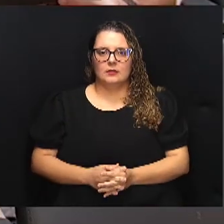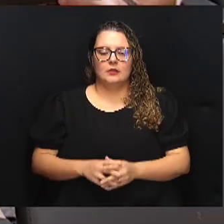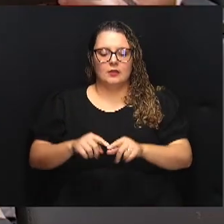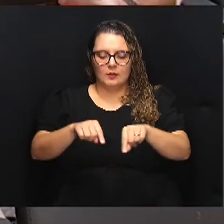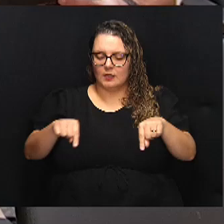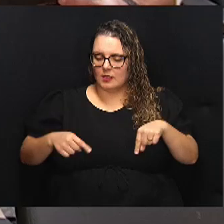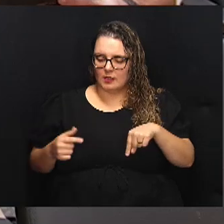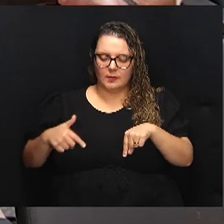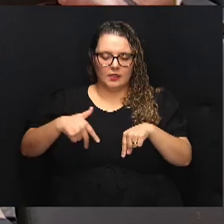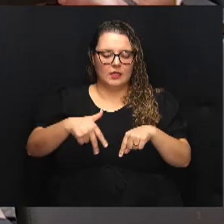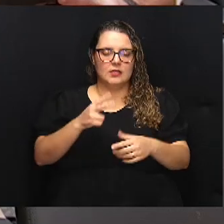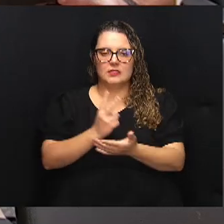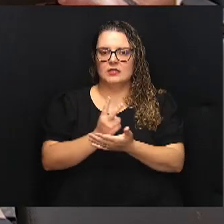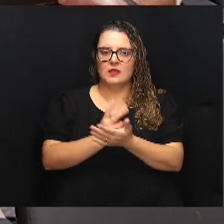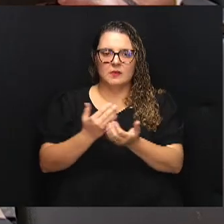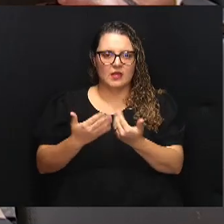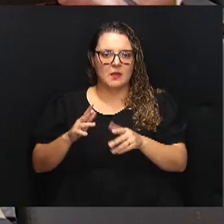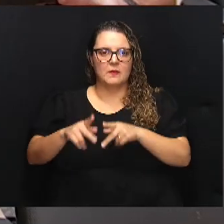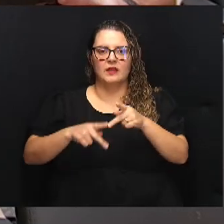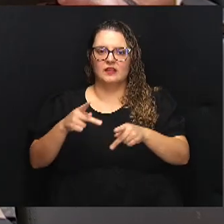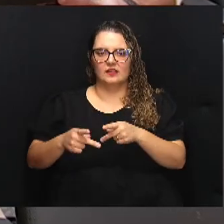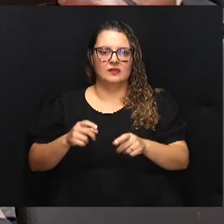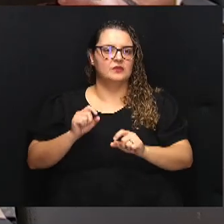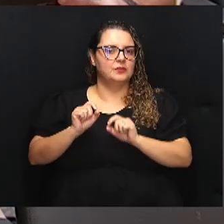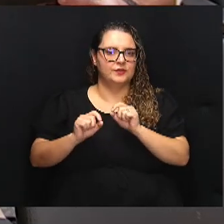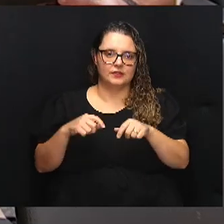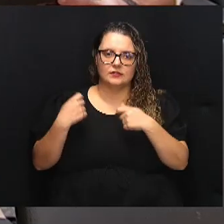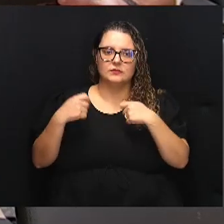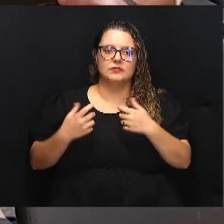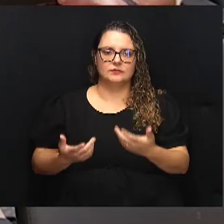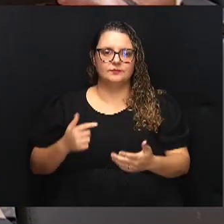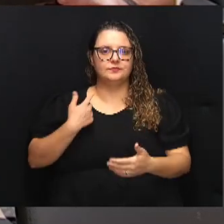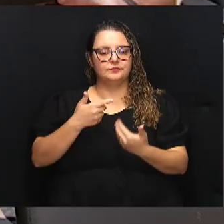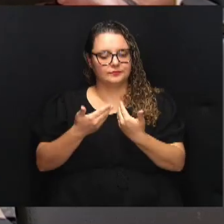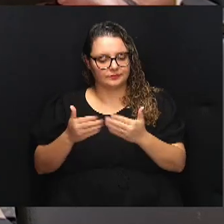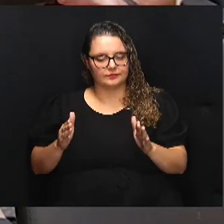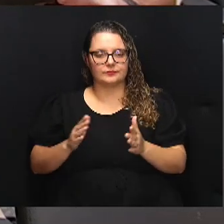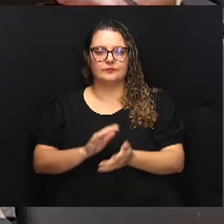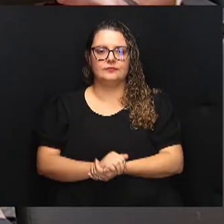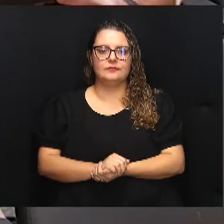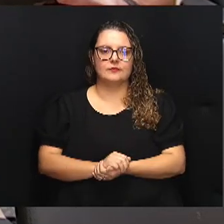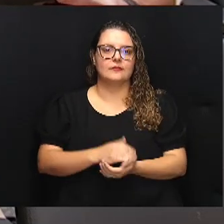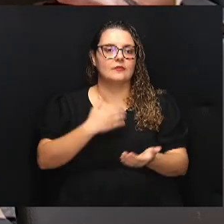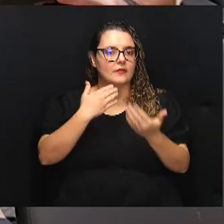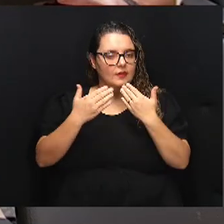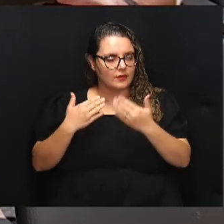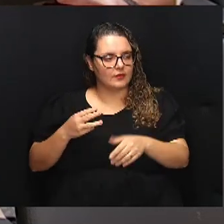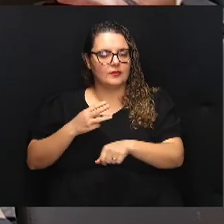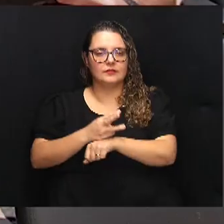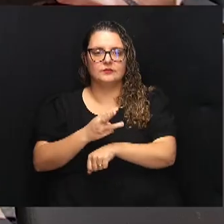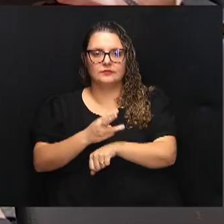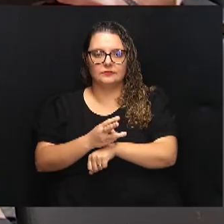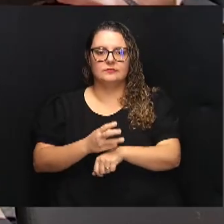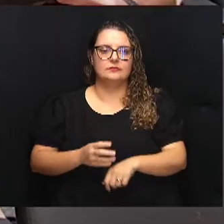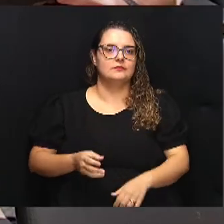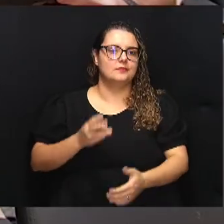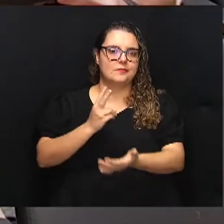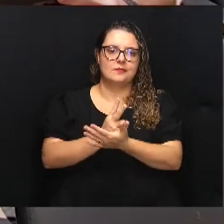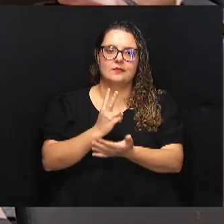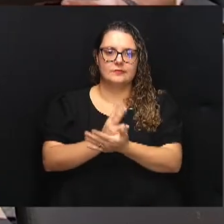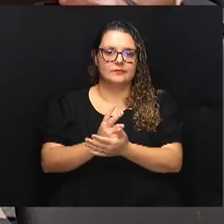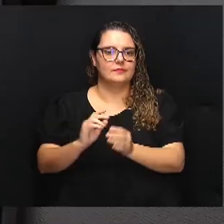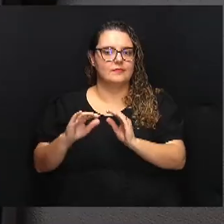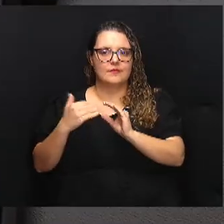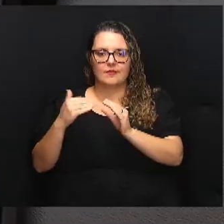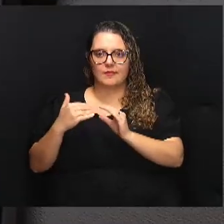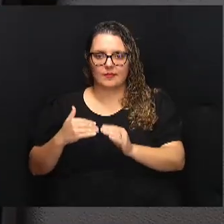sempre à disposição da população, no que precisar, Estamos abertos, converso no WhatsApp, meu WhatsApp vive cheio de